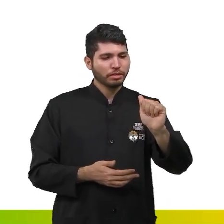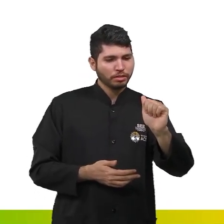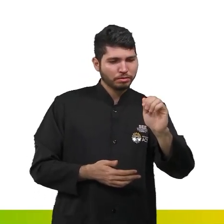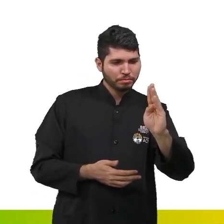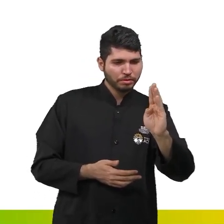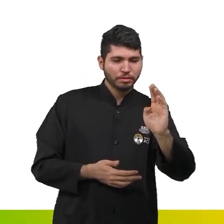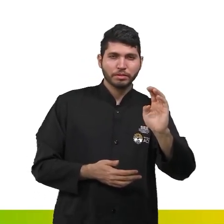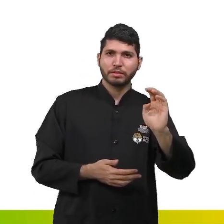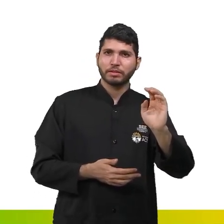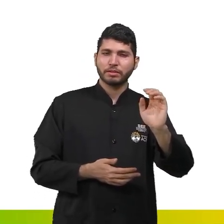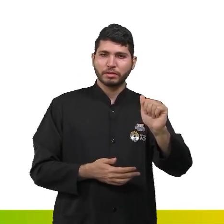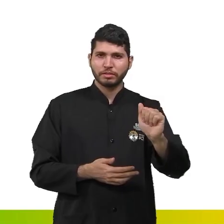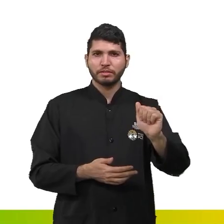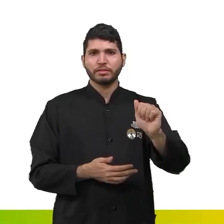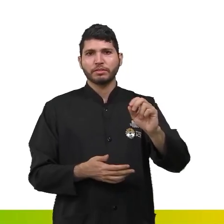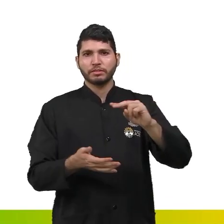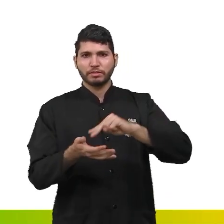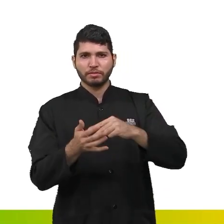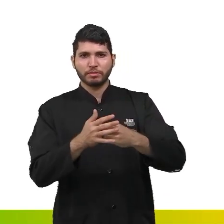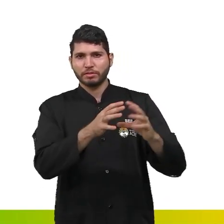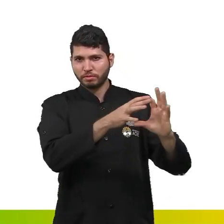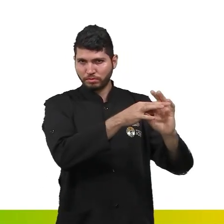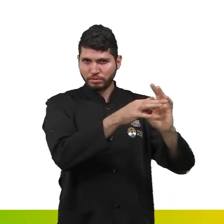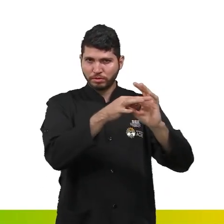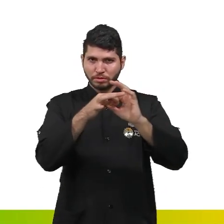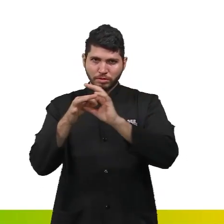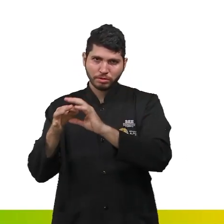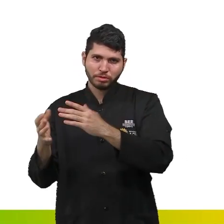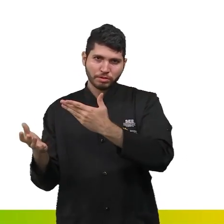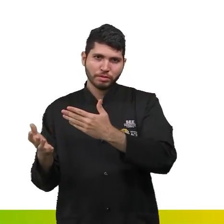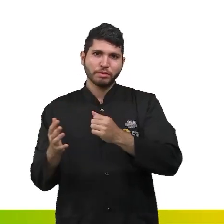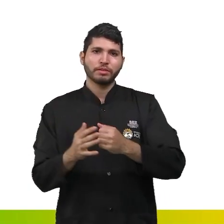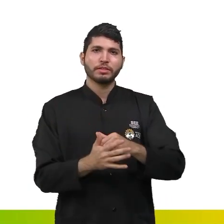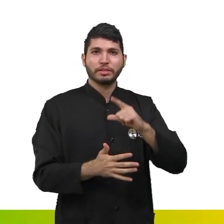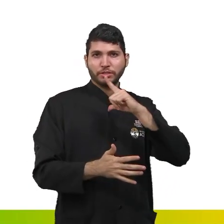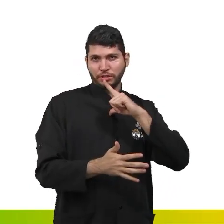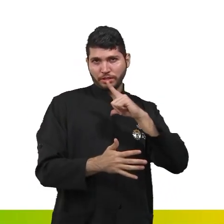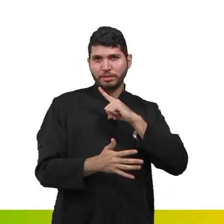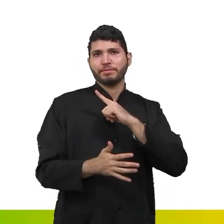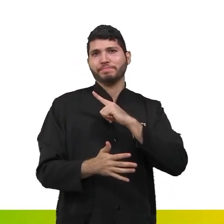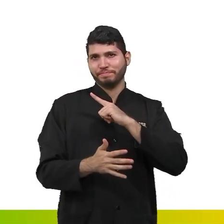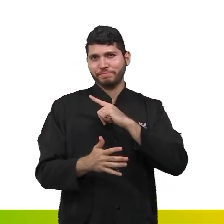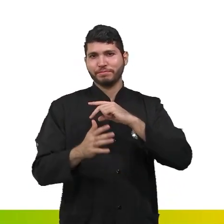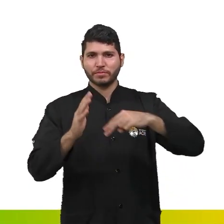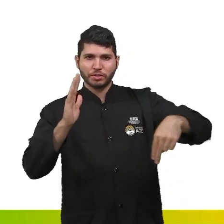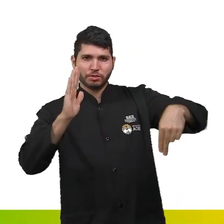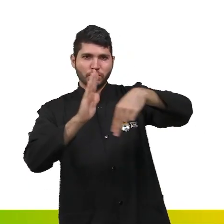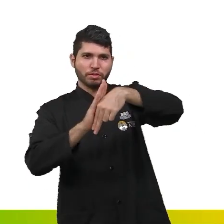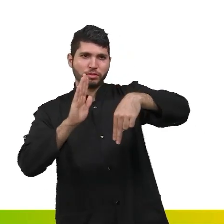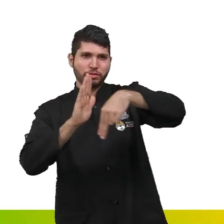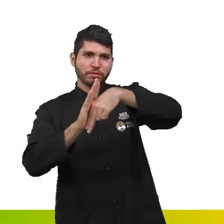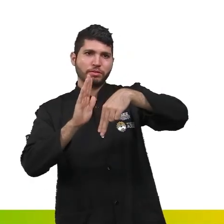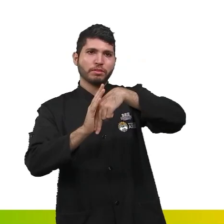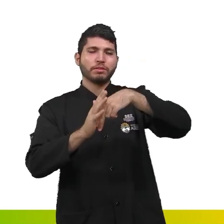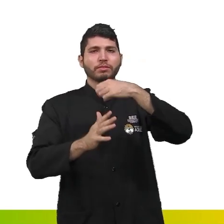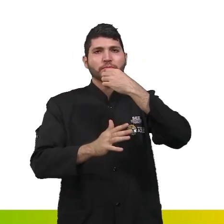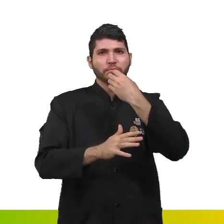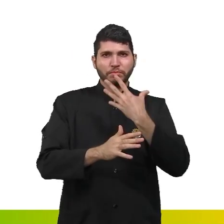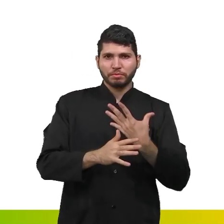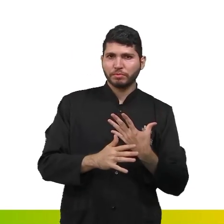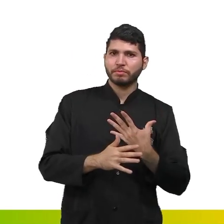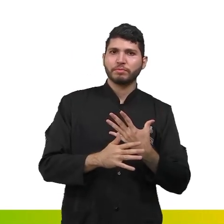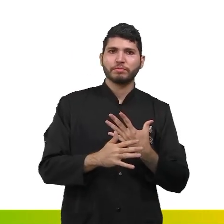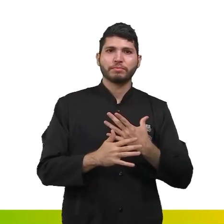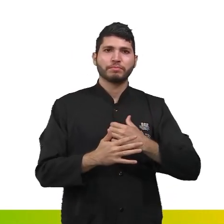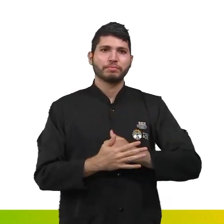Aí temos o verbo ser e o regressar. Então, ela iba, né? Ainda tem um verbo ir, perdão também, ó, duas vezes, só foi uma.